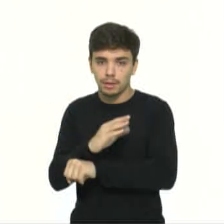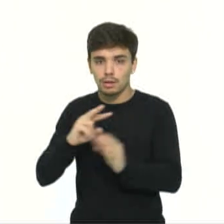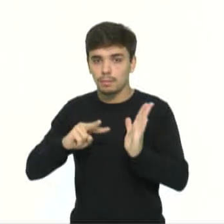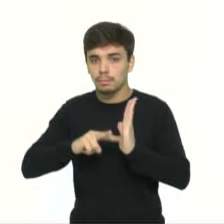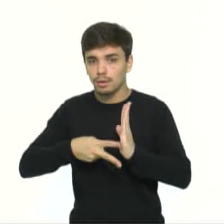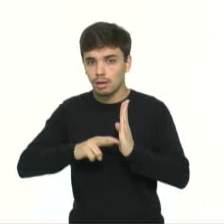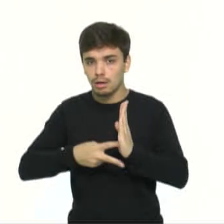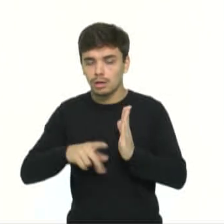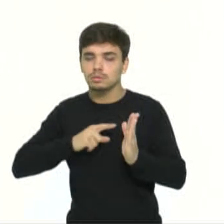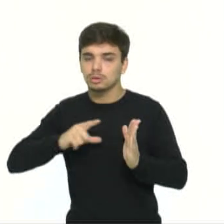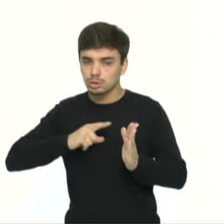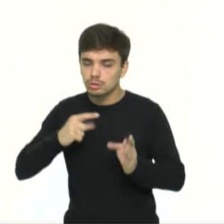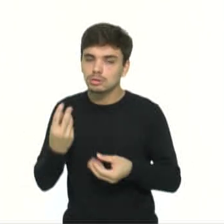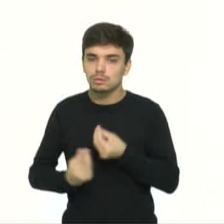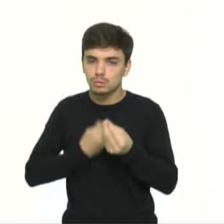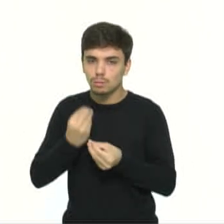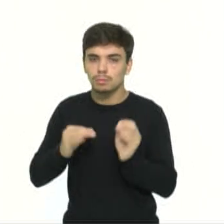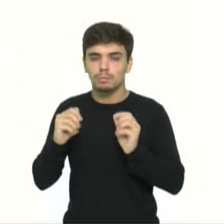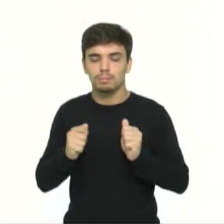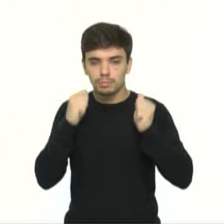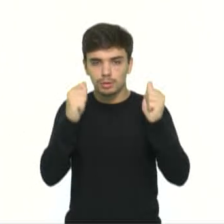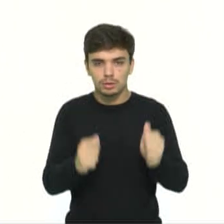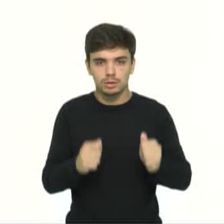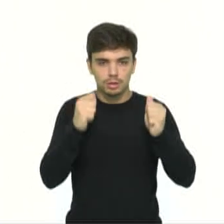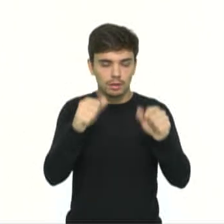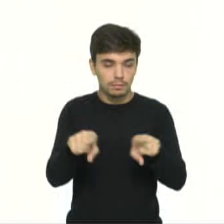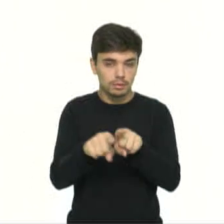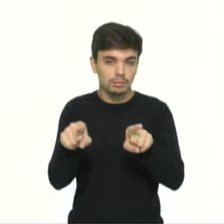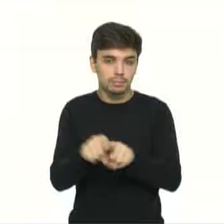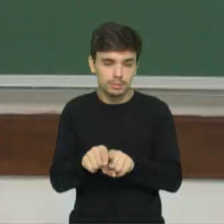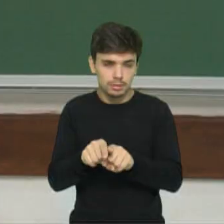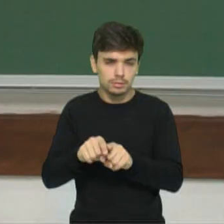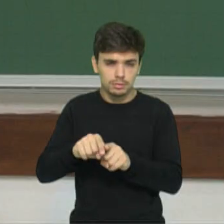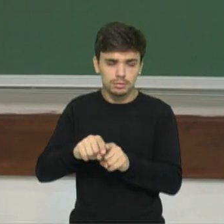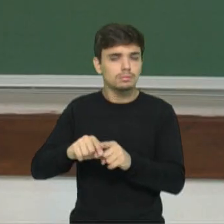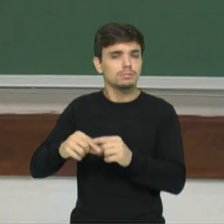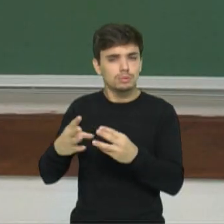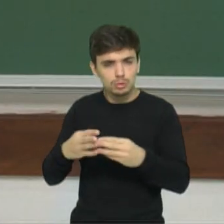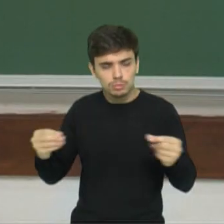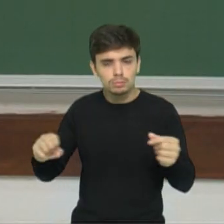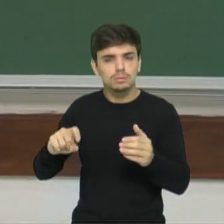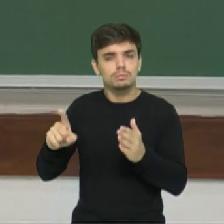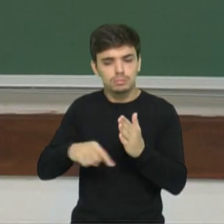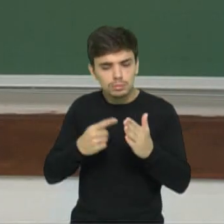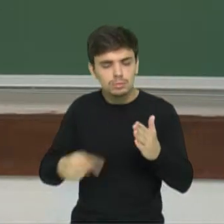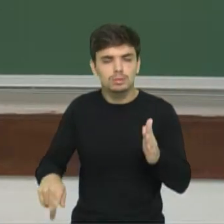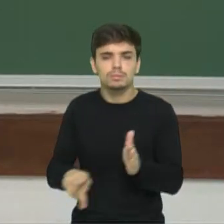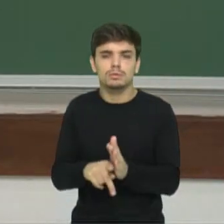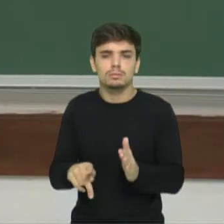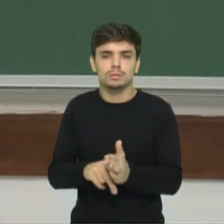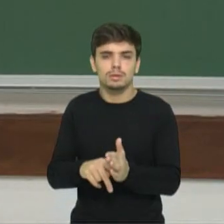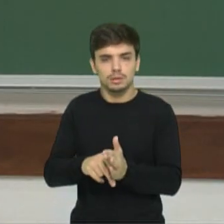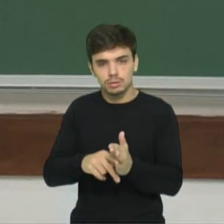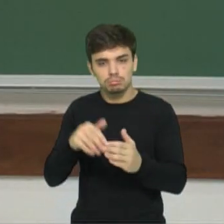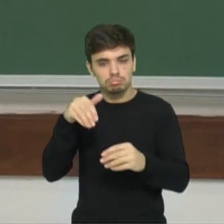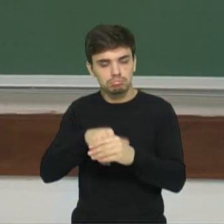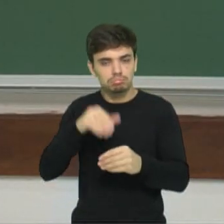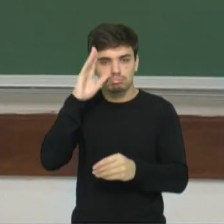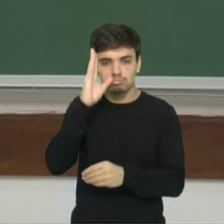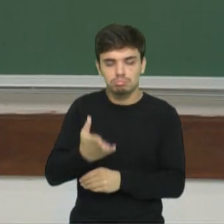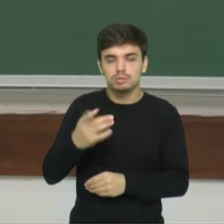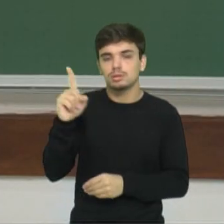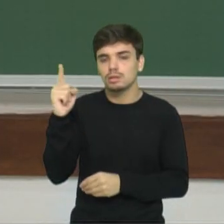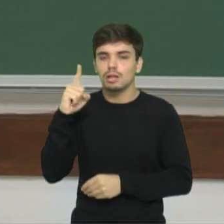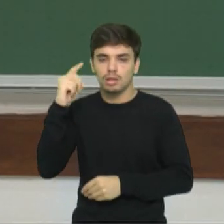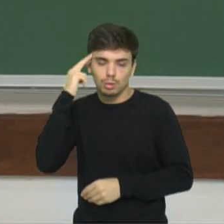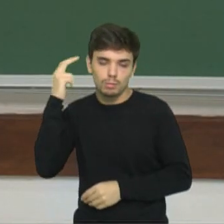que protestavam contra esses regimes, e a suspensão das eleições diretas para presidente, principalmente, que foi algo bem comum